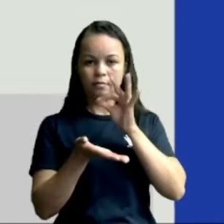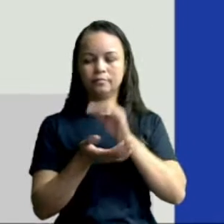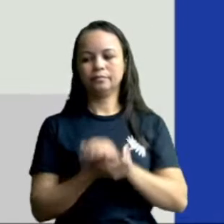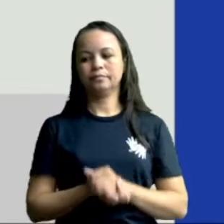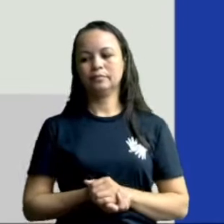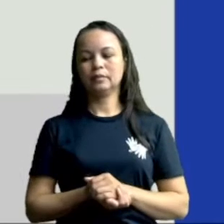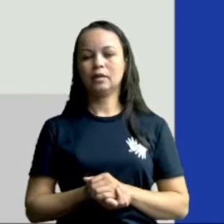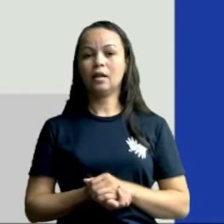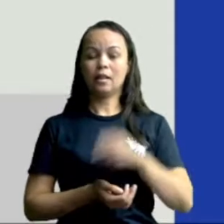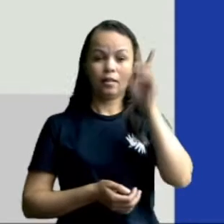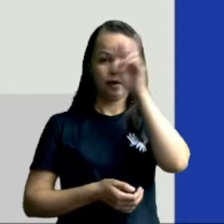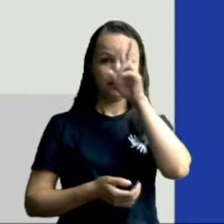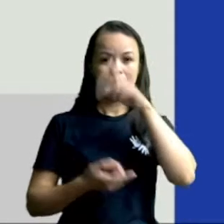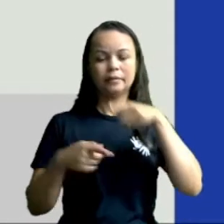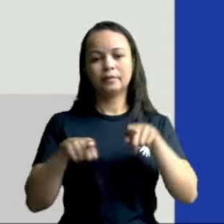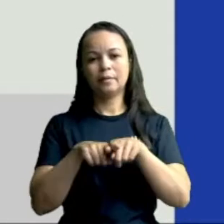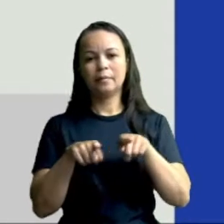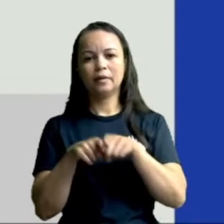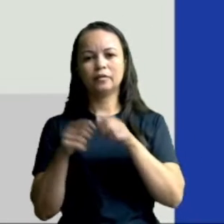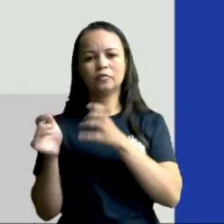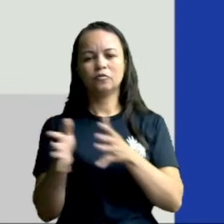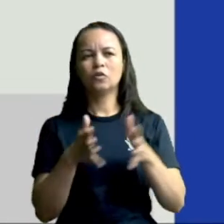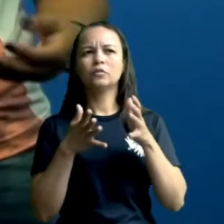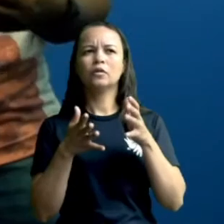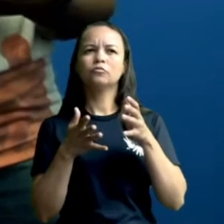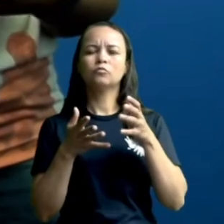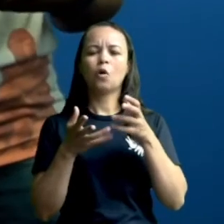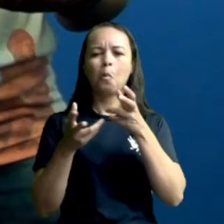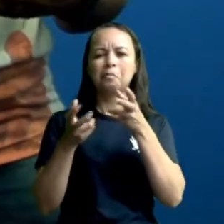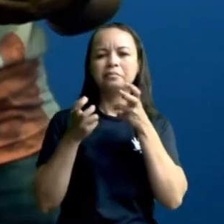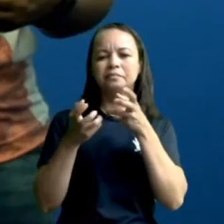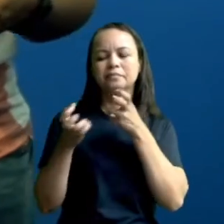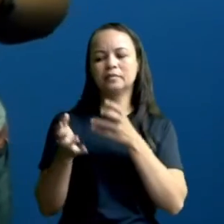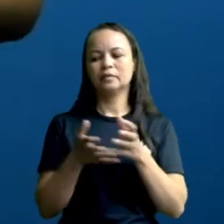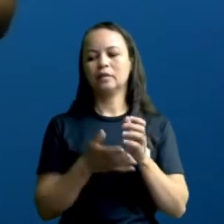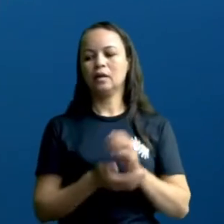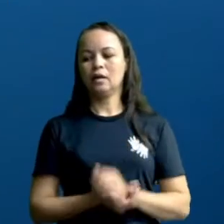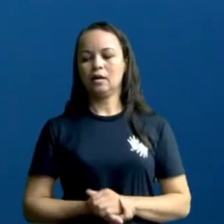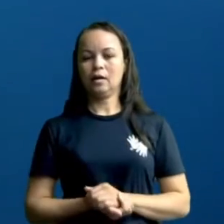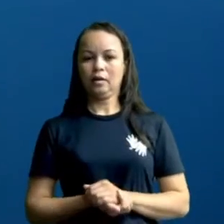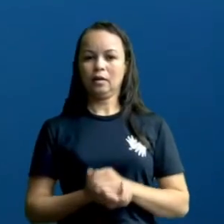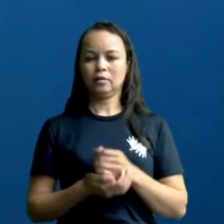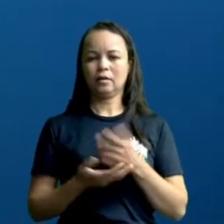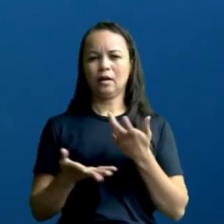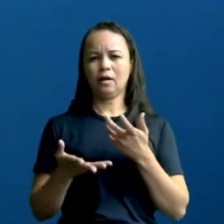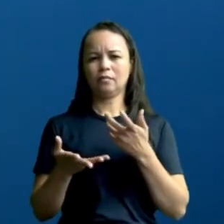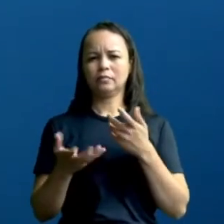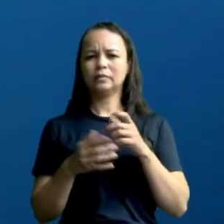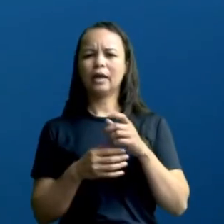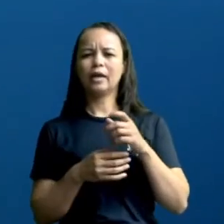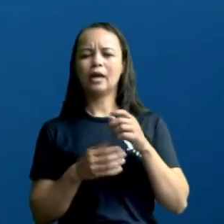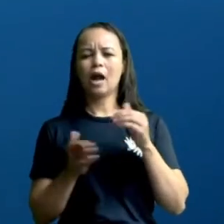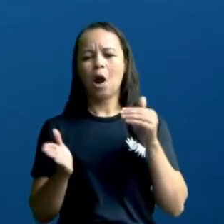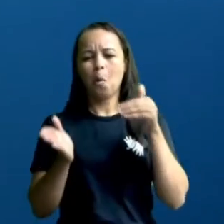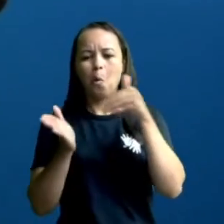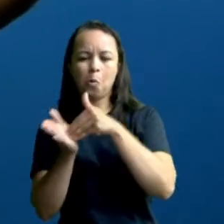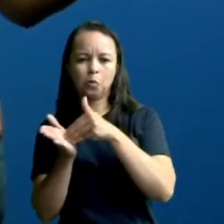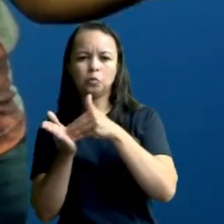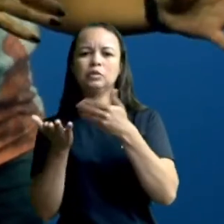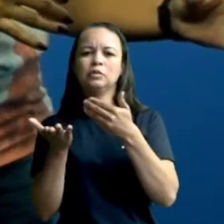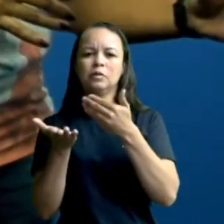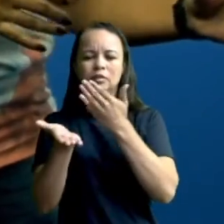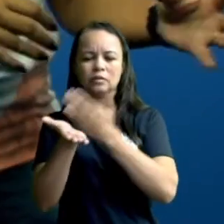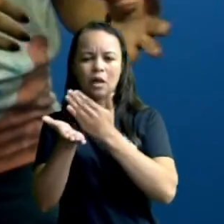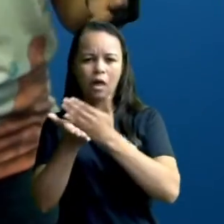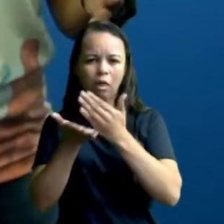gente conta. Vocês vão ver que a gente vai passar, no decorrer da aula, a gente vai dizer, tem a última sílaba, a penúltima,